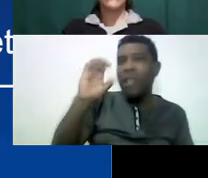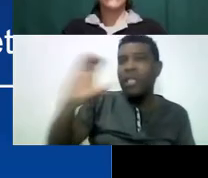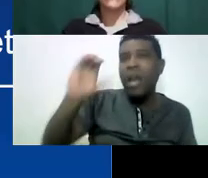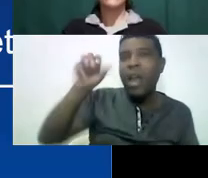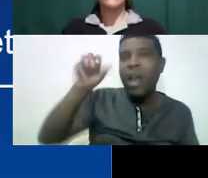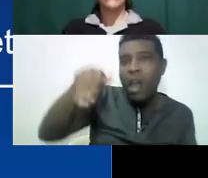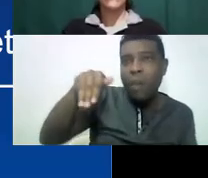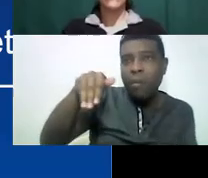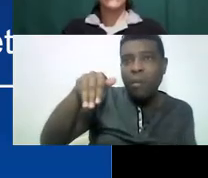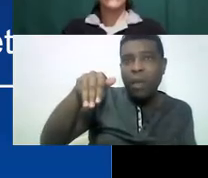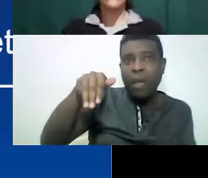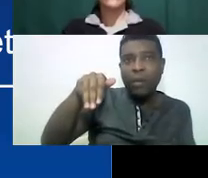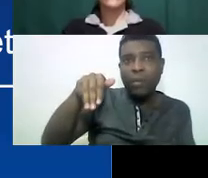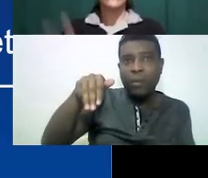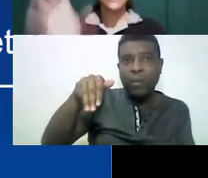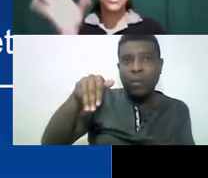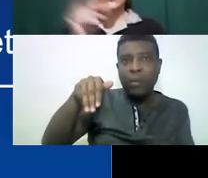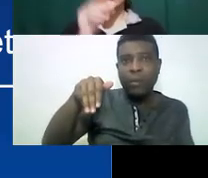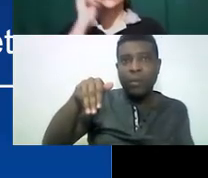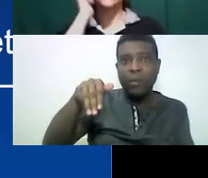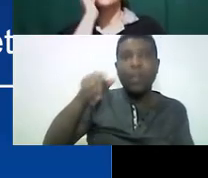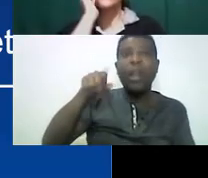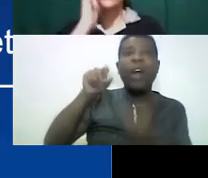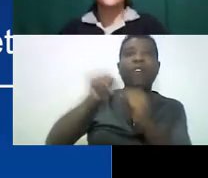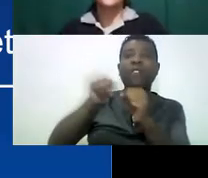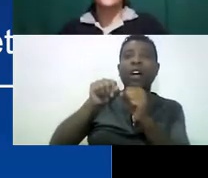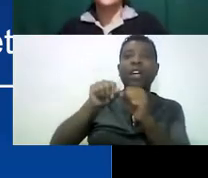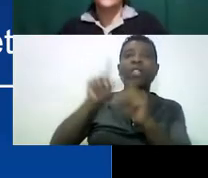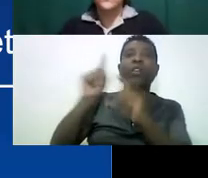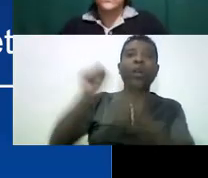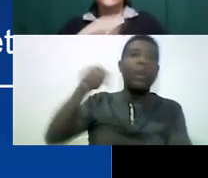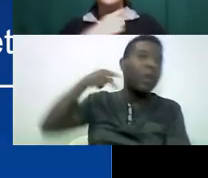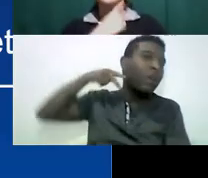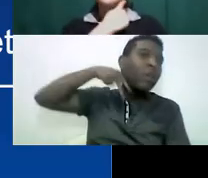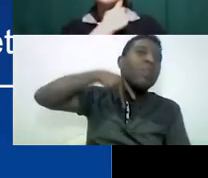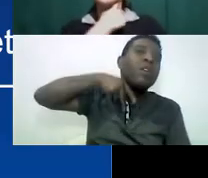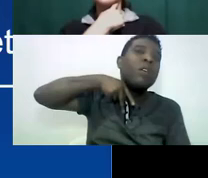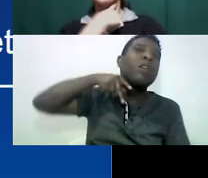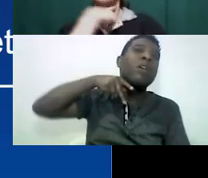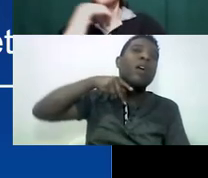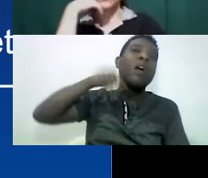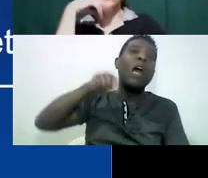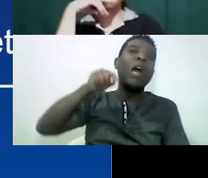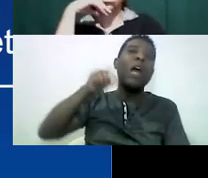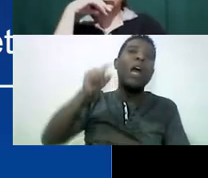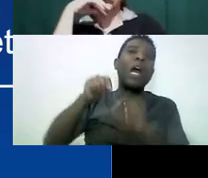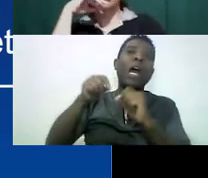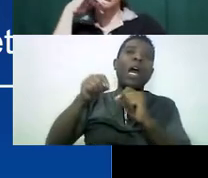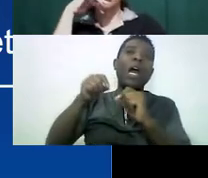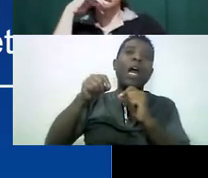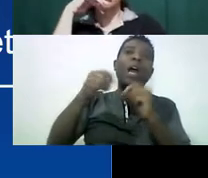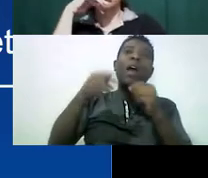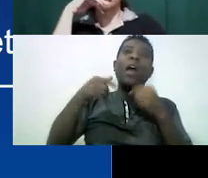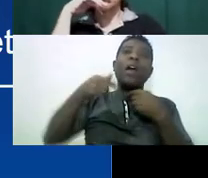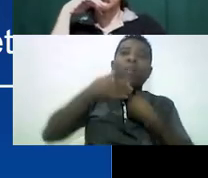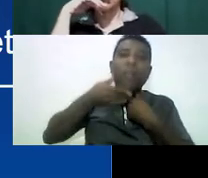e estende a cervical alta. Então, ele é um flexor da cervical baixa, mas ele é um extensor da cervical alta. Ele ajuda também a